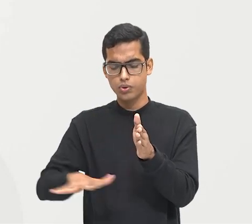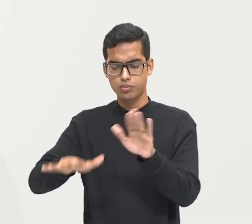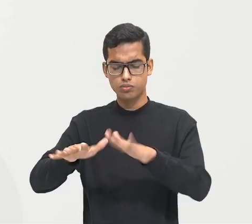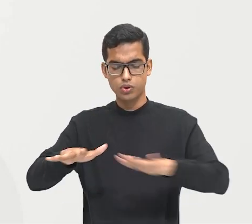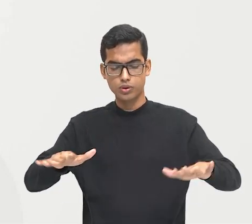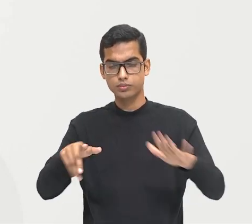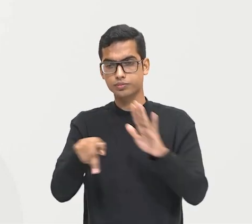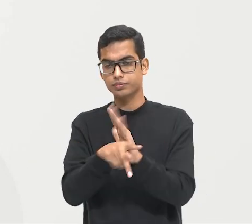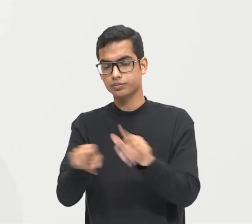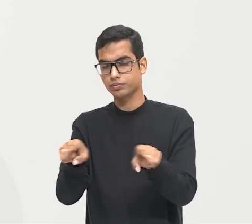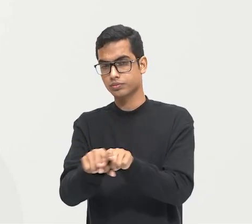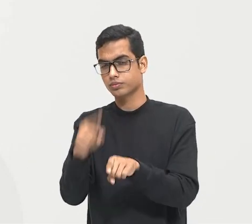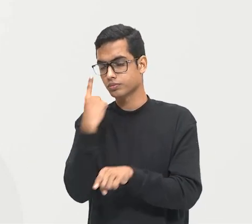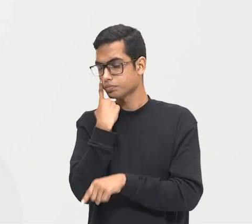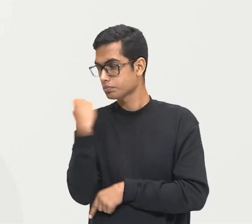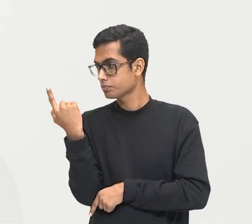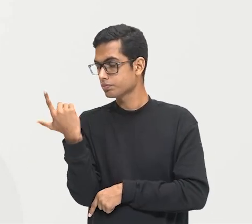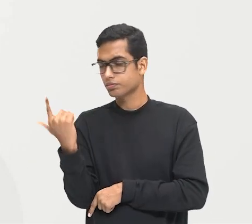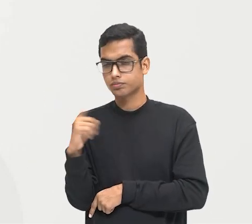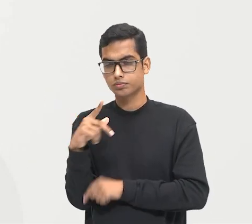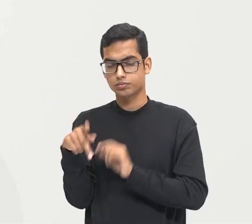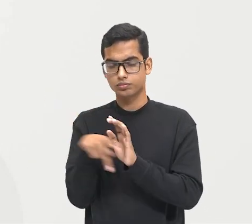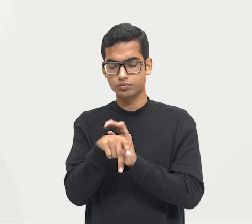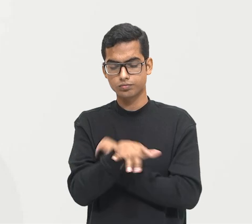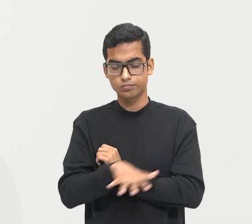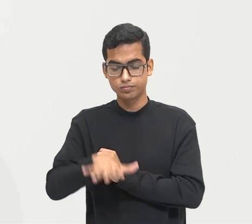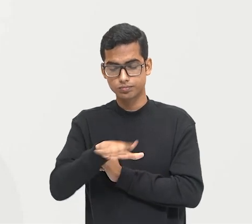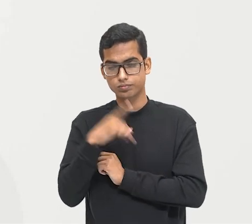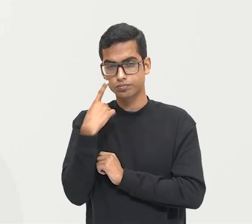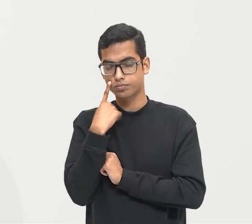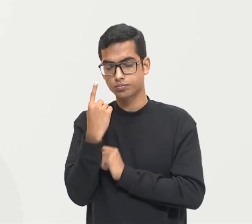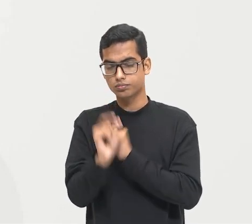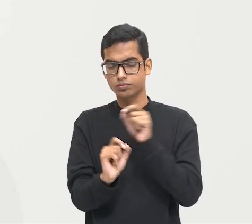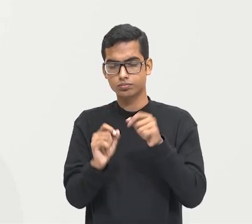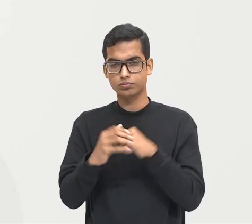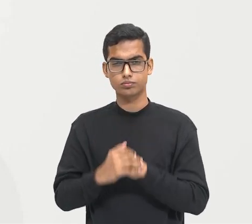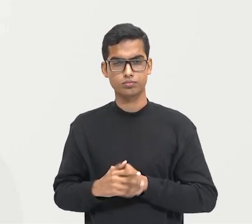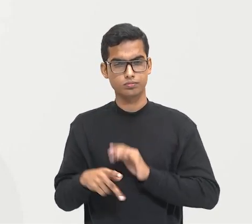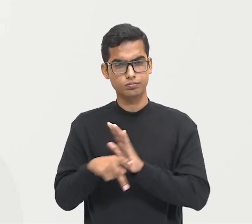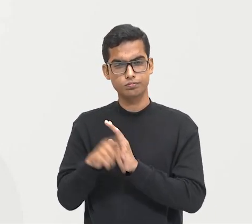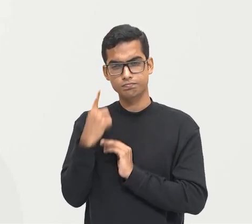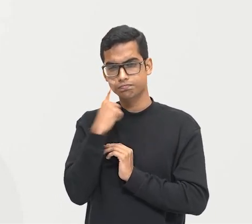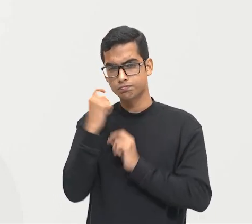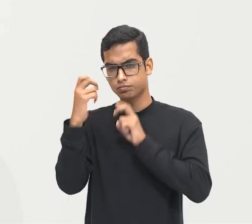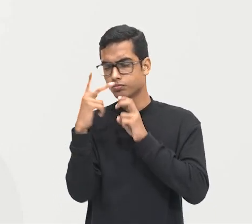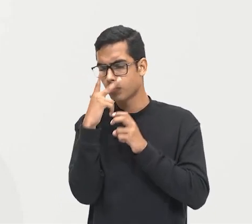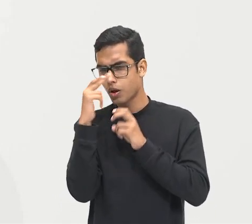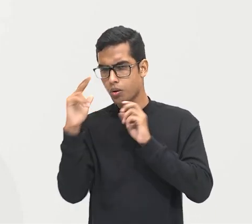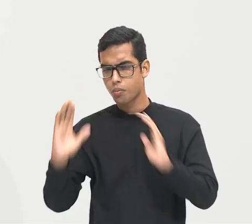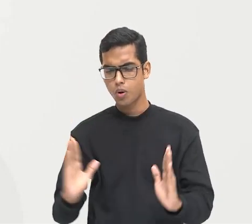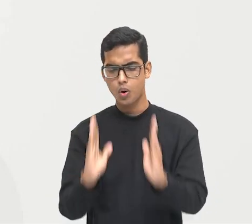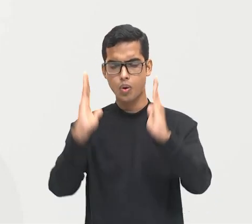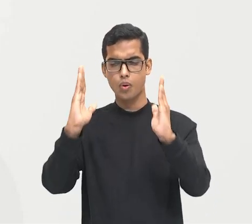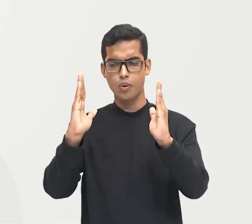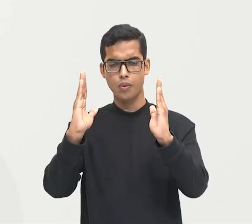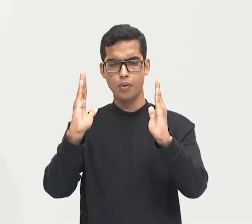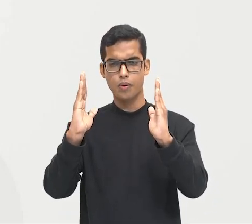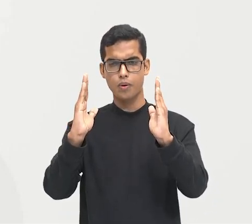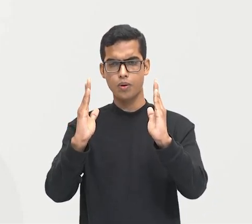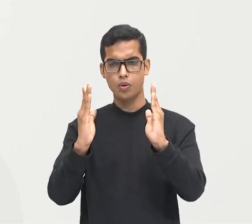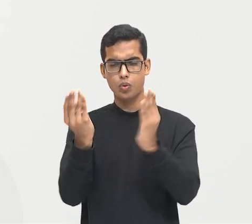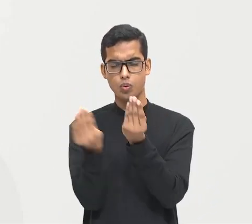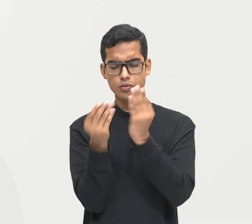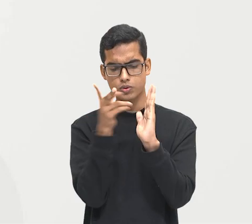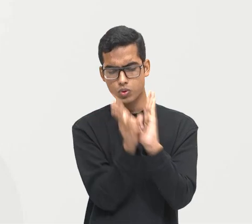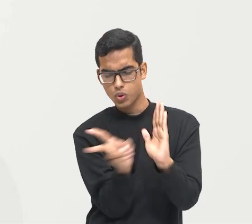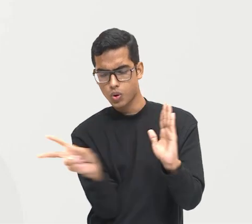certo? E a superfície da água, ela vai formar ali uma forma de um espelho, e aí parece que nós temos a